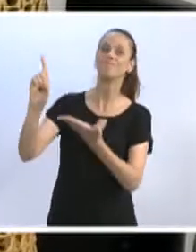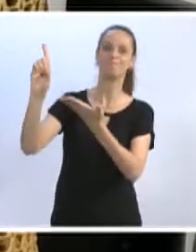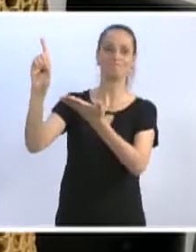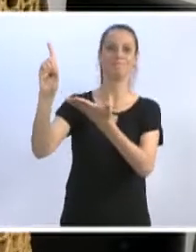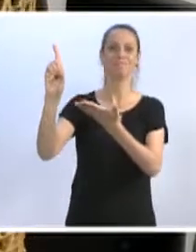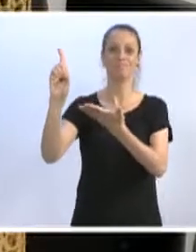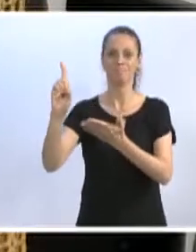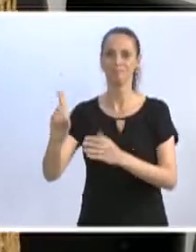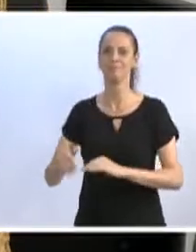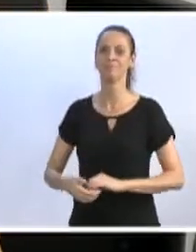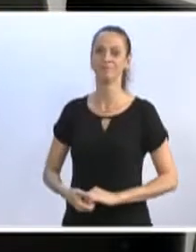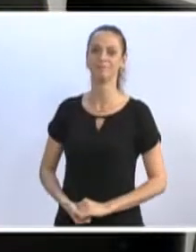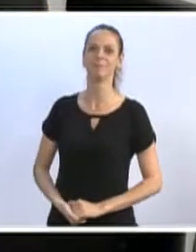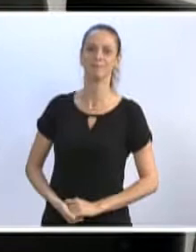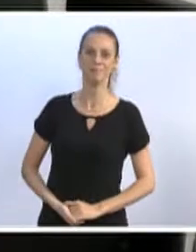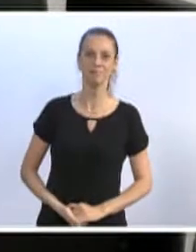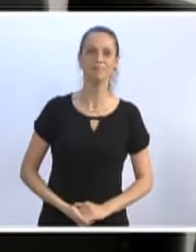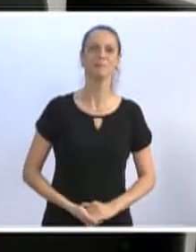Deus.